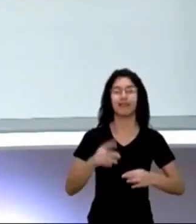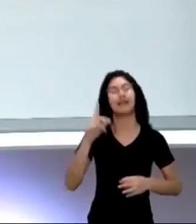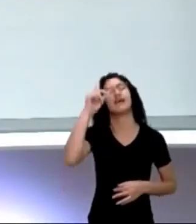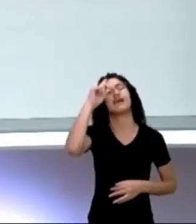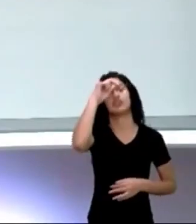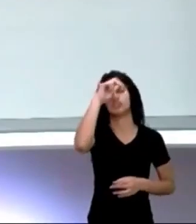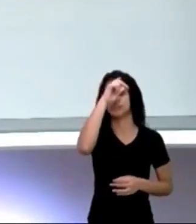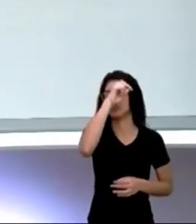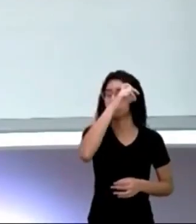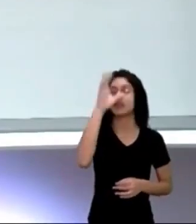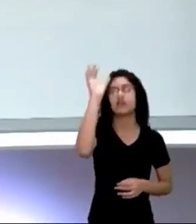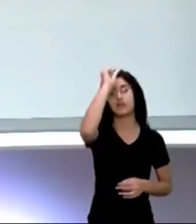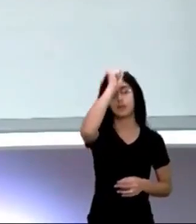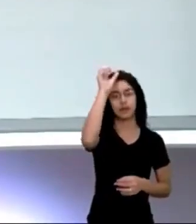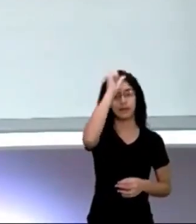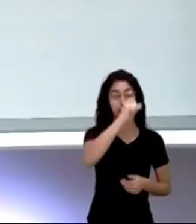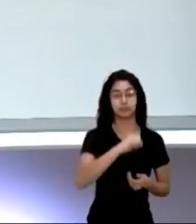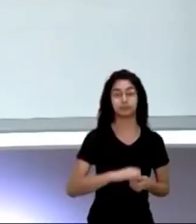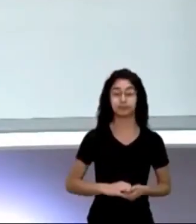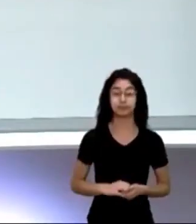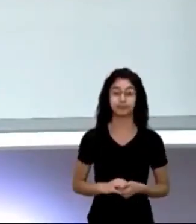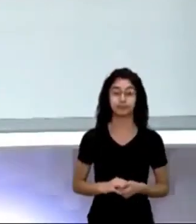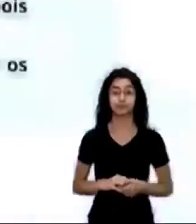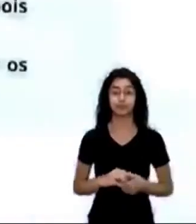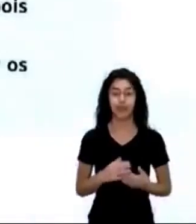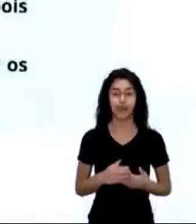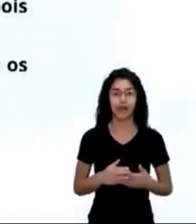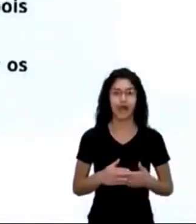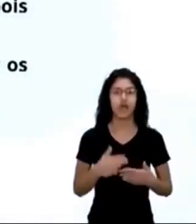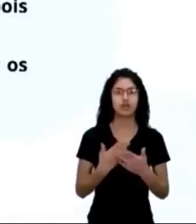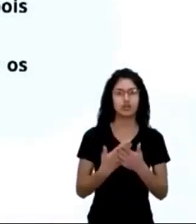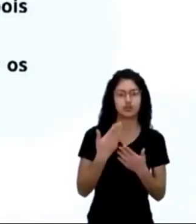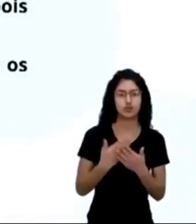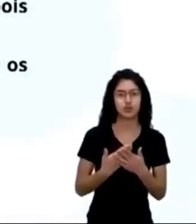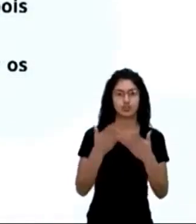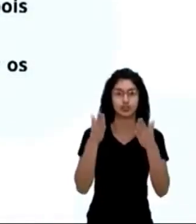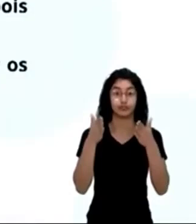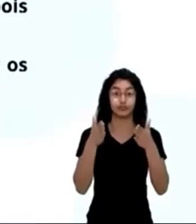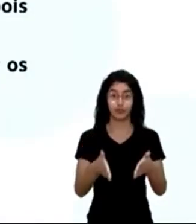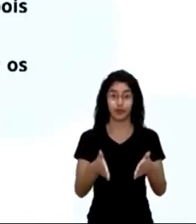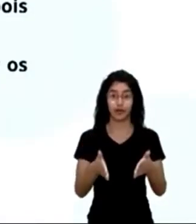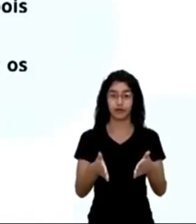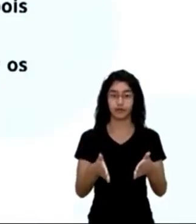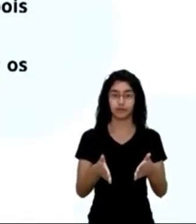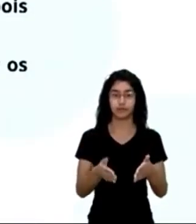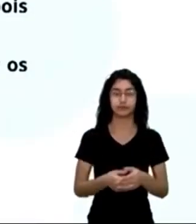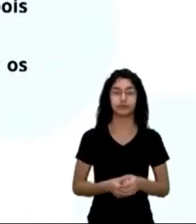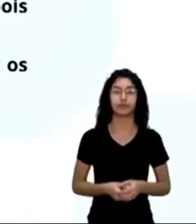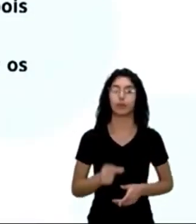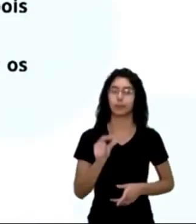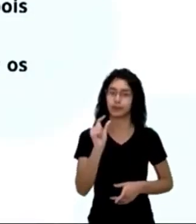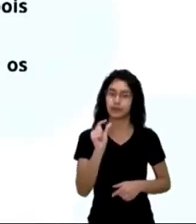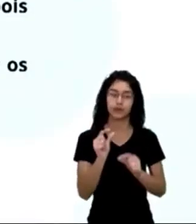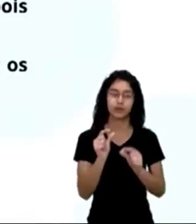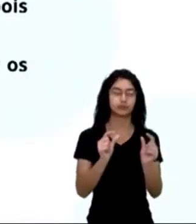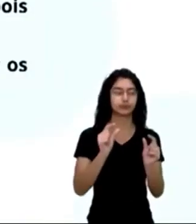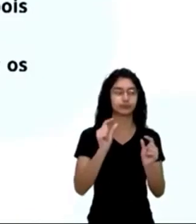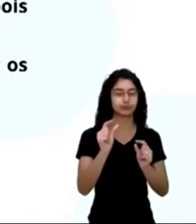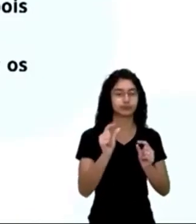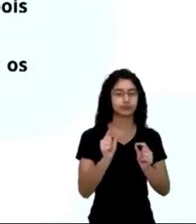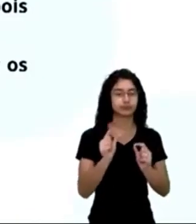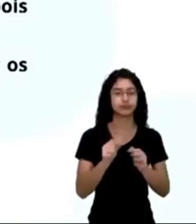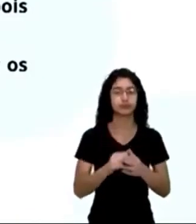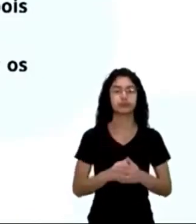difícil aprender. Muito bem, estude focado, um pouco de cada vez e se prepare